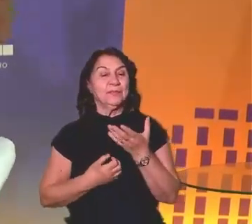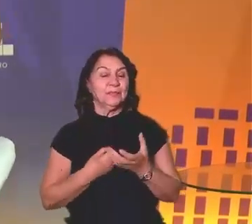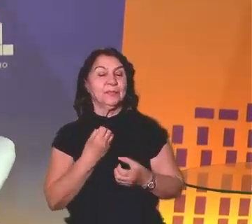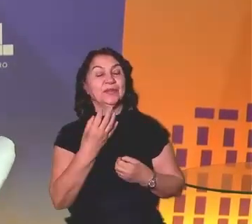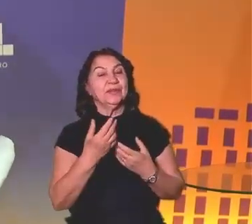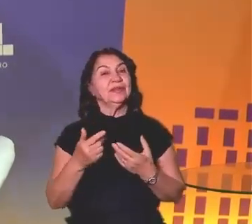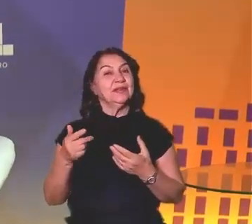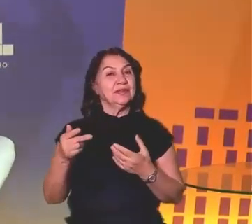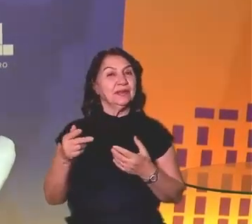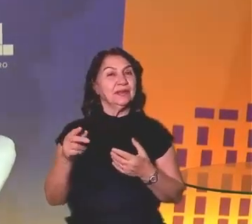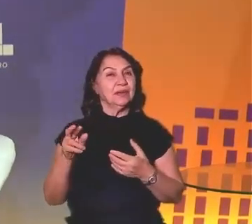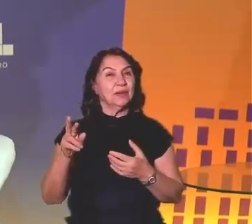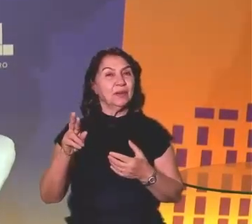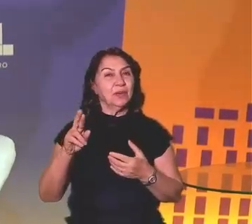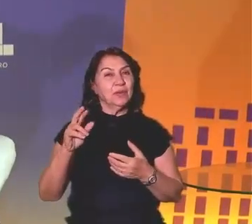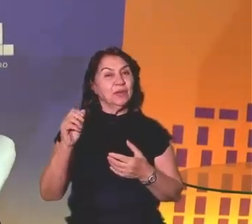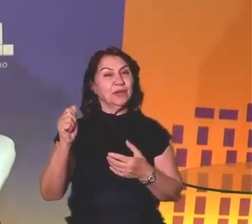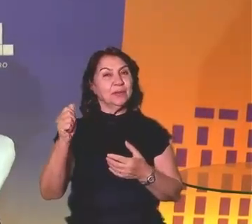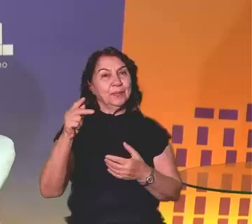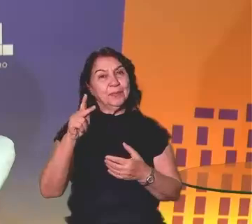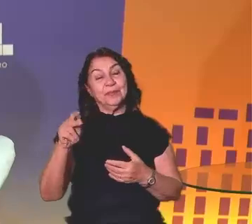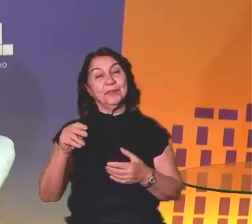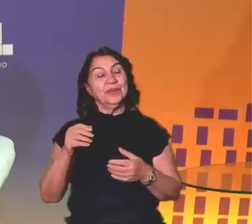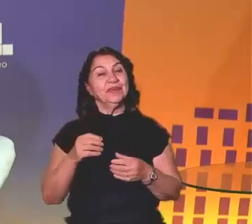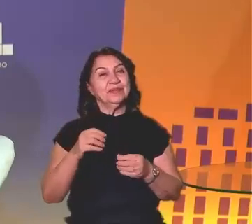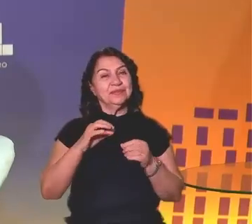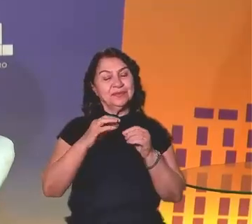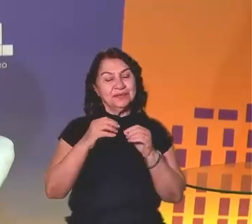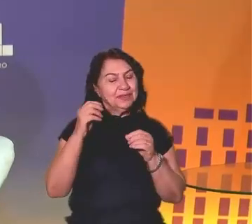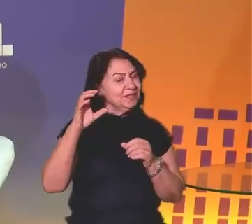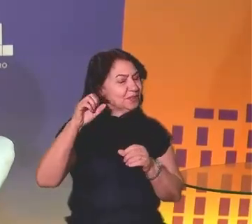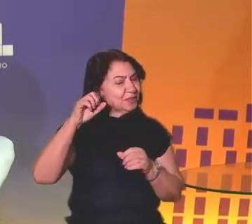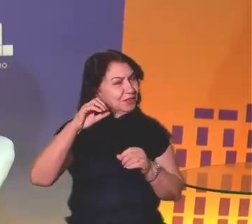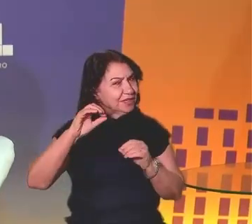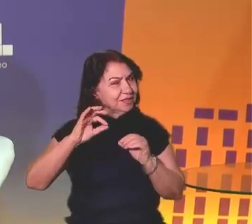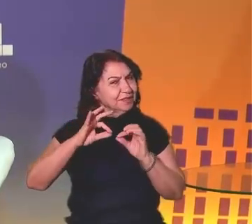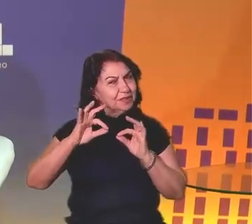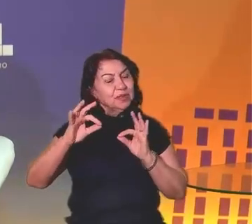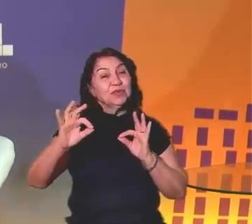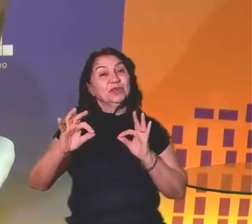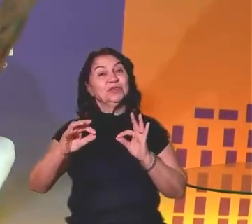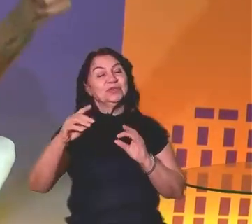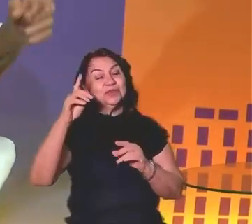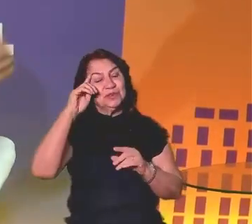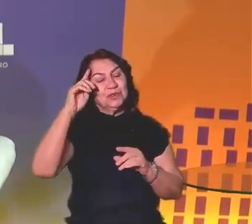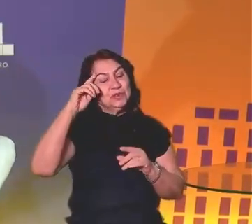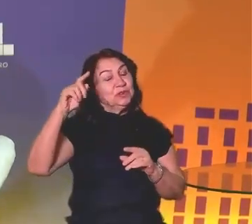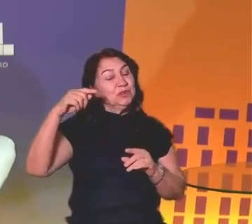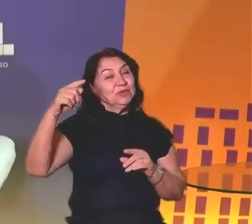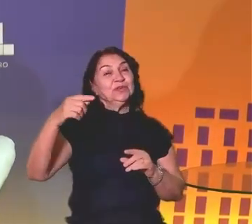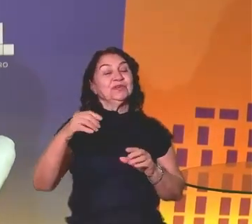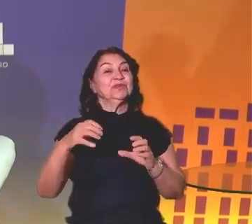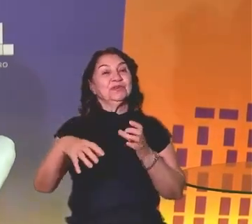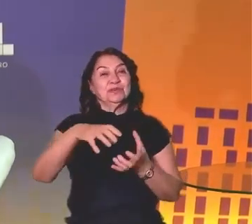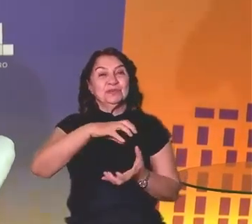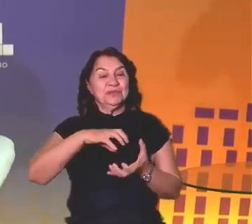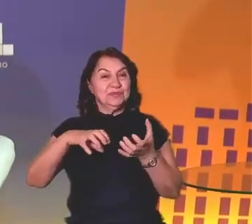ou o rap é uma música que você vai escutar lá longe no quarto e não vai fazer uma mudança. Todo dia que eu vou numa escola é uma